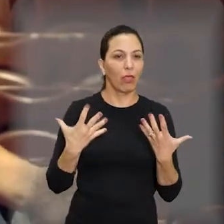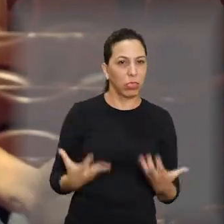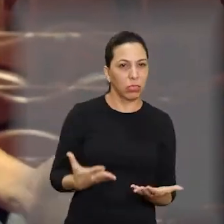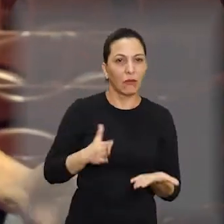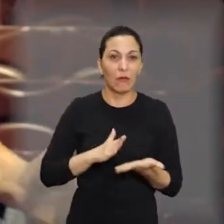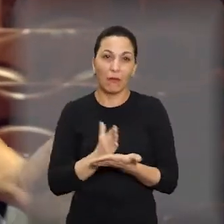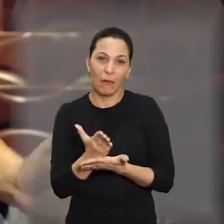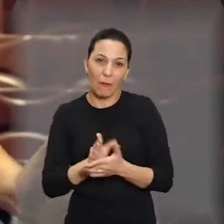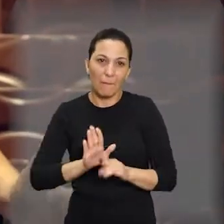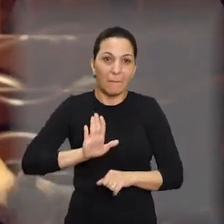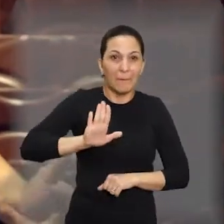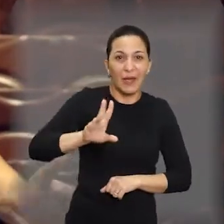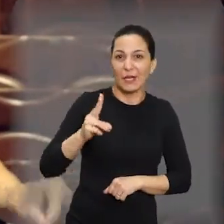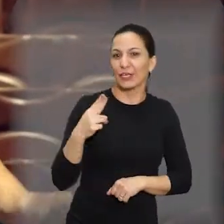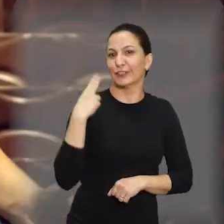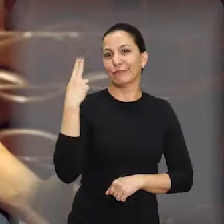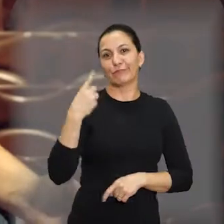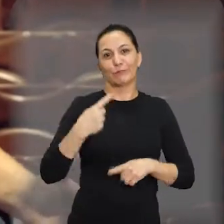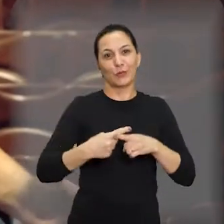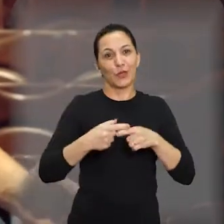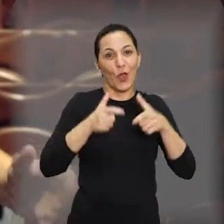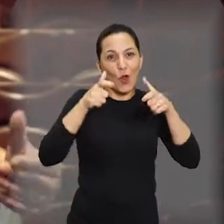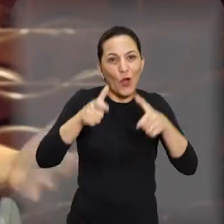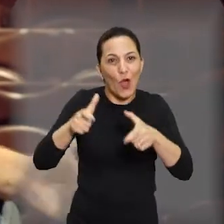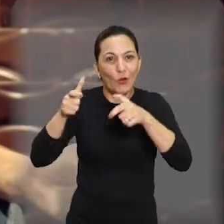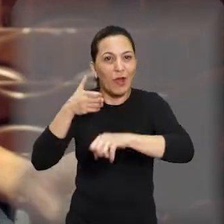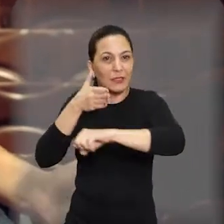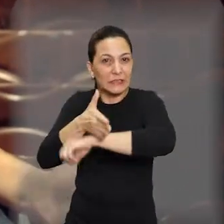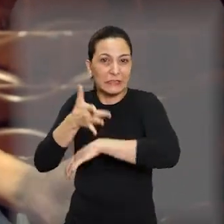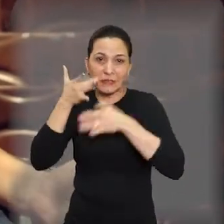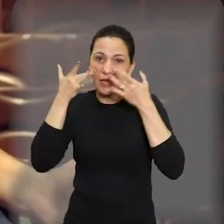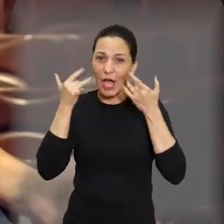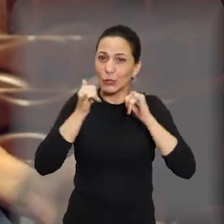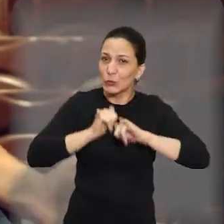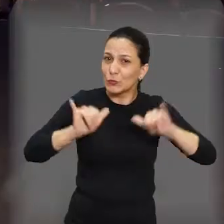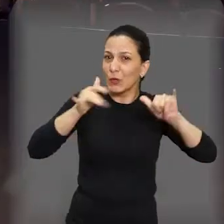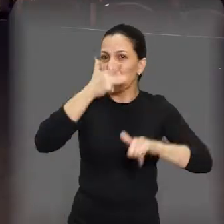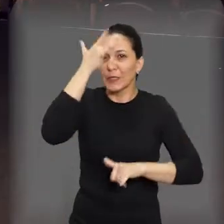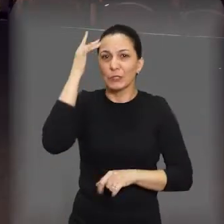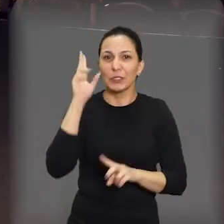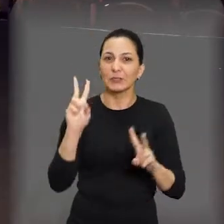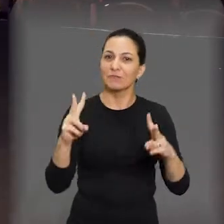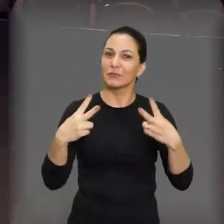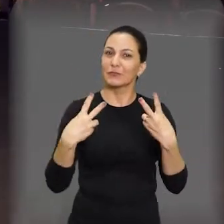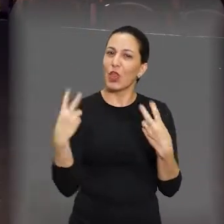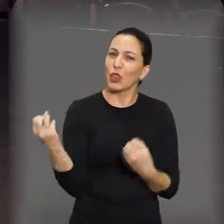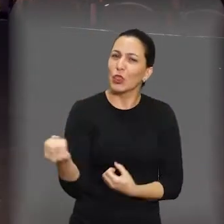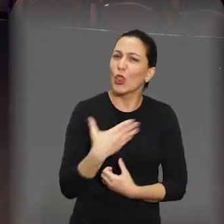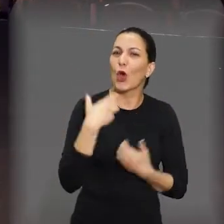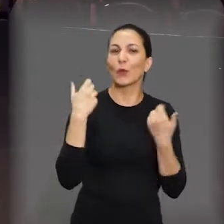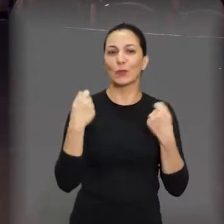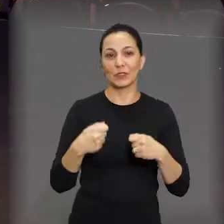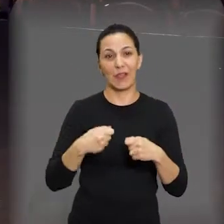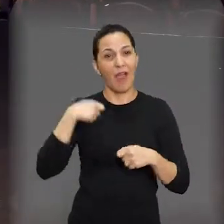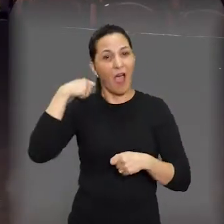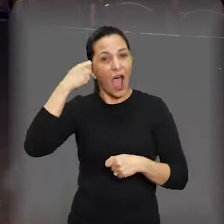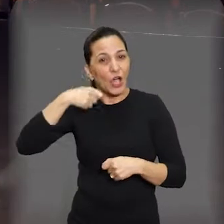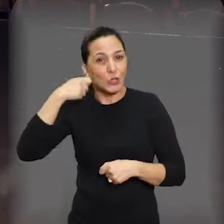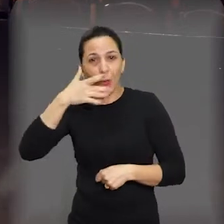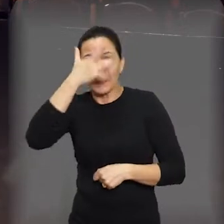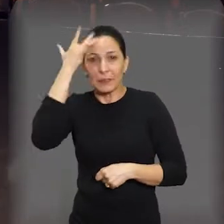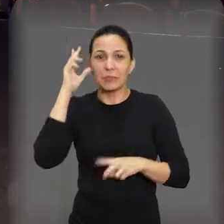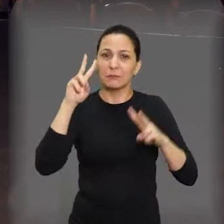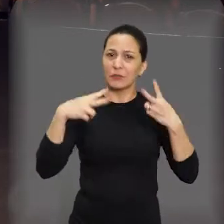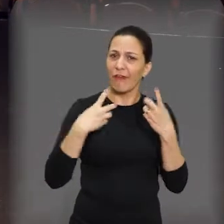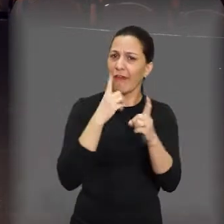mais chata da coisa, mas não tem jeito, porque você tem que buscar novos públicos. Aquela história que o artista tem que ir onde o público está, nunca